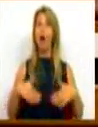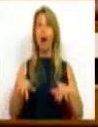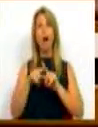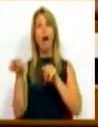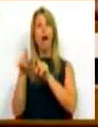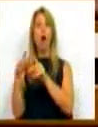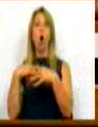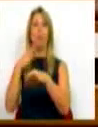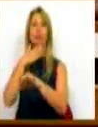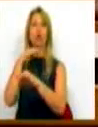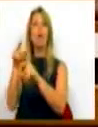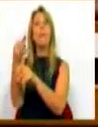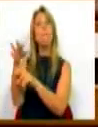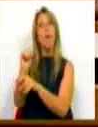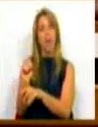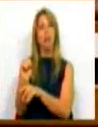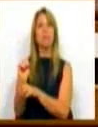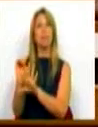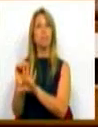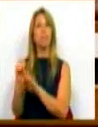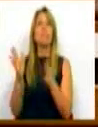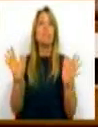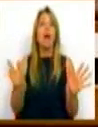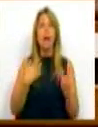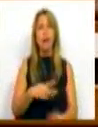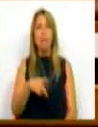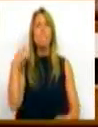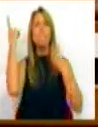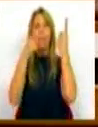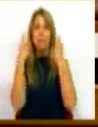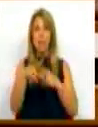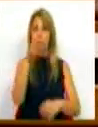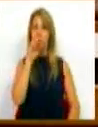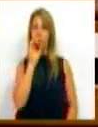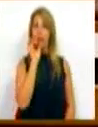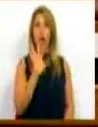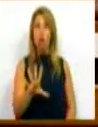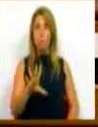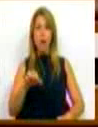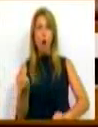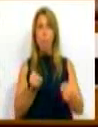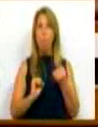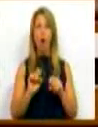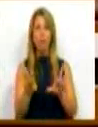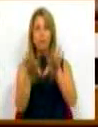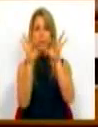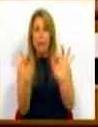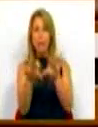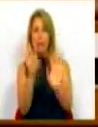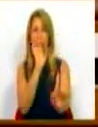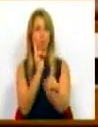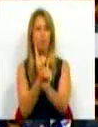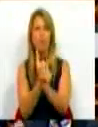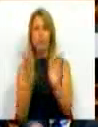guarda-roupa do PS, mas pensa, respira e move-se da mesma maneira. São eles os mesmos